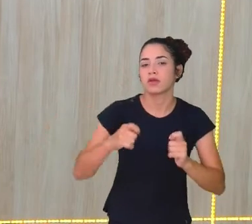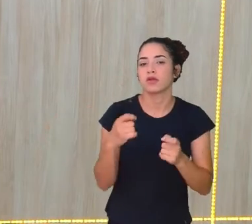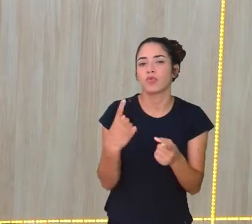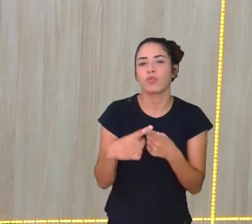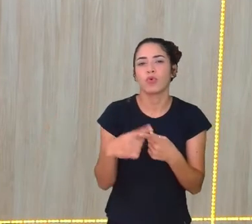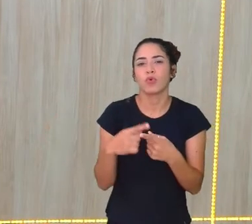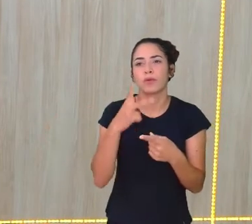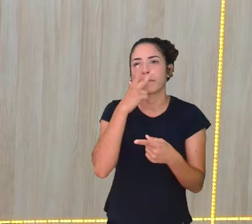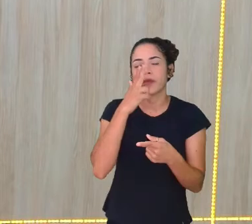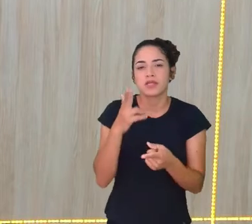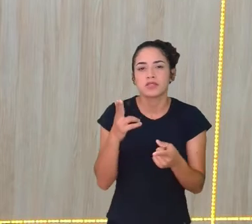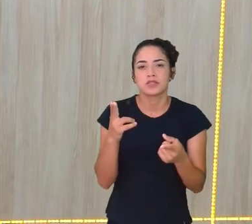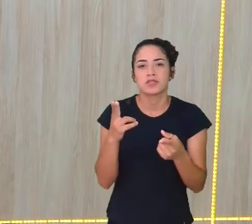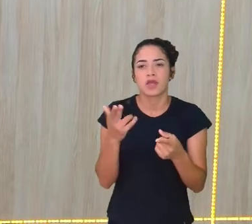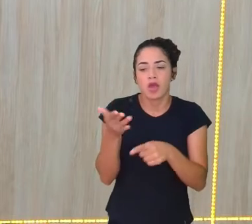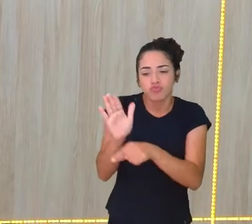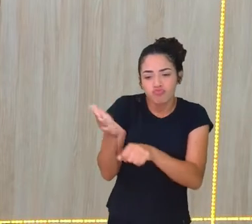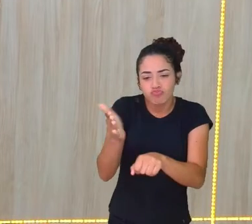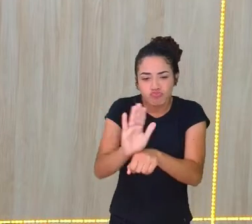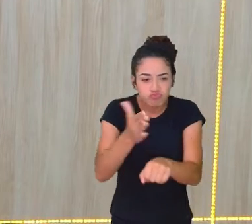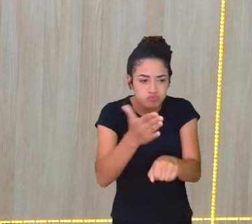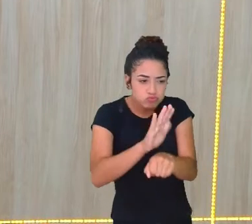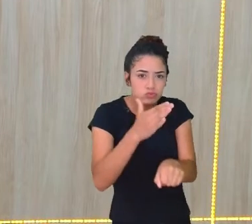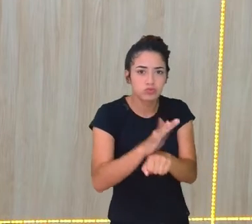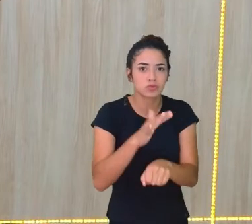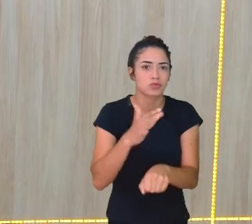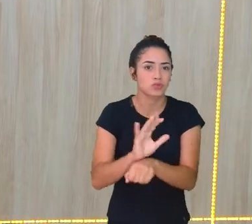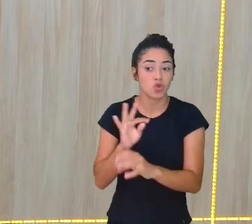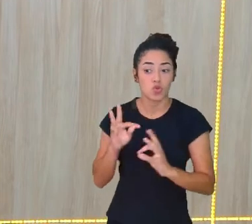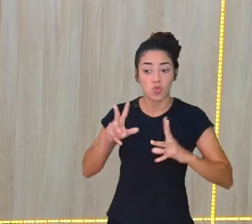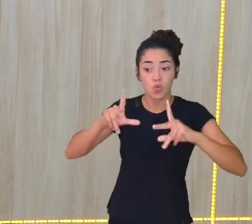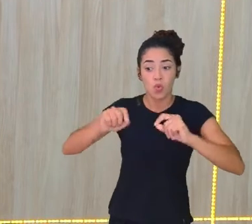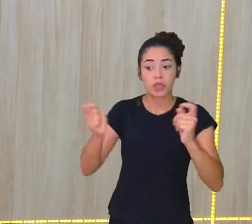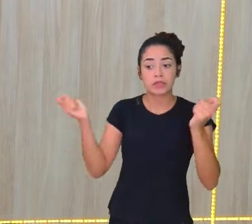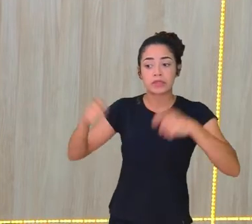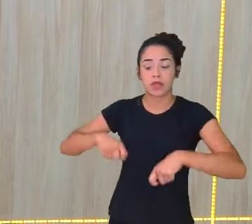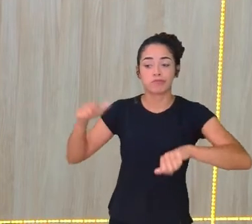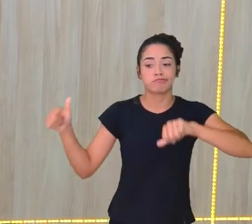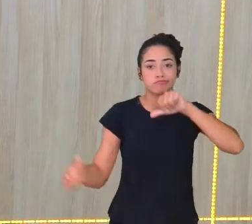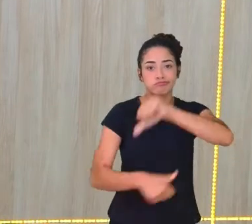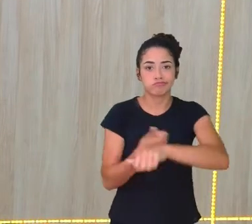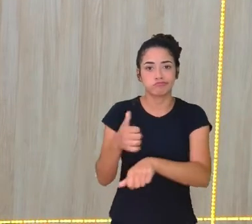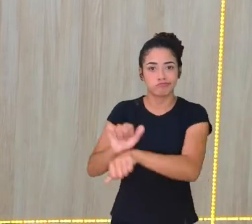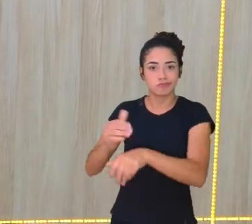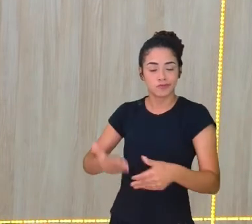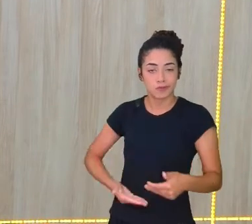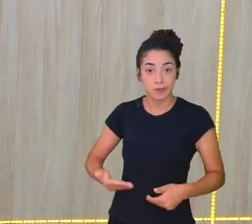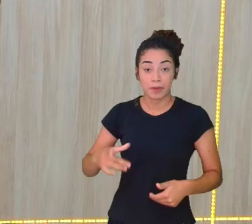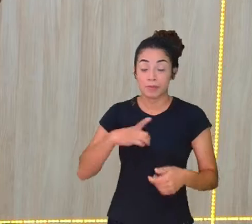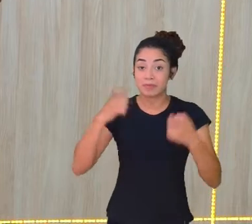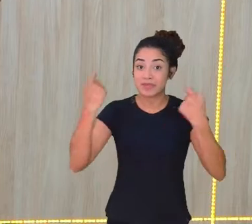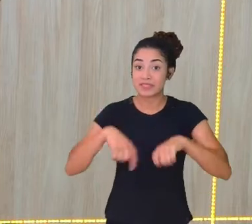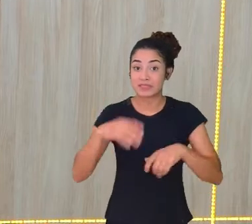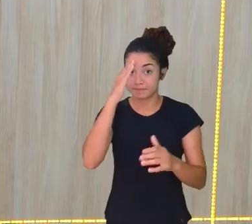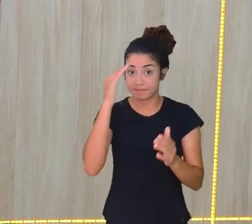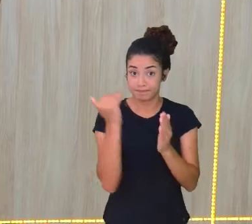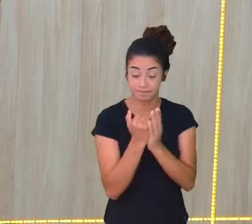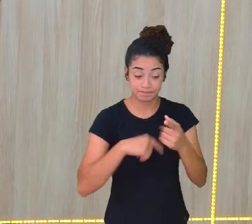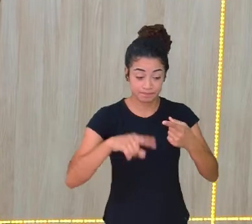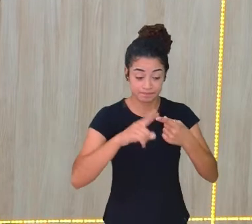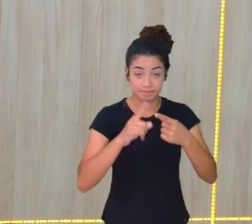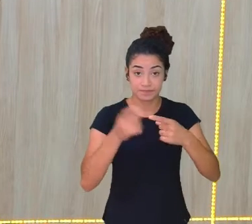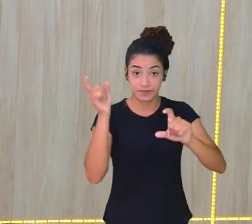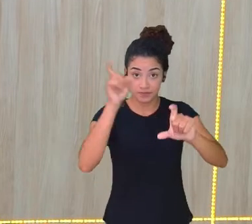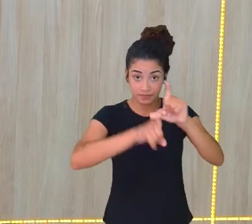abraçava todo mundo. Todo mundo no mundo antigo podia virar escravo, desde que ele estivesse em duas situações. Questão das